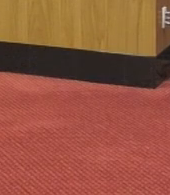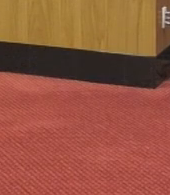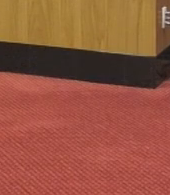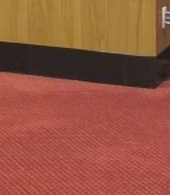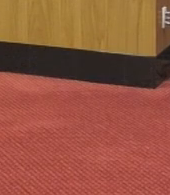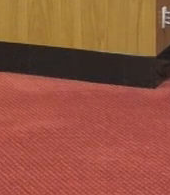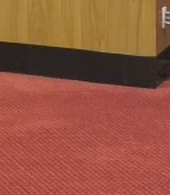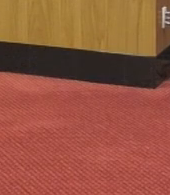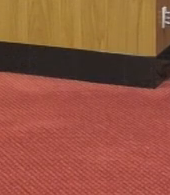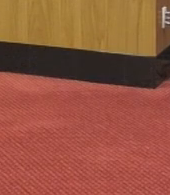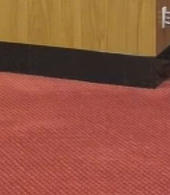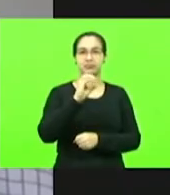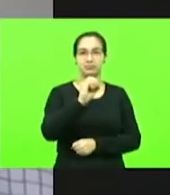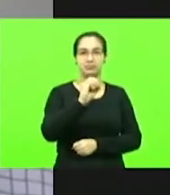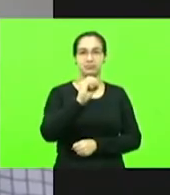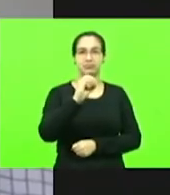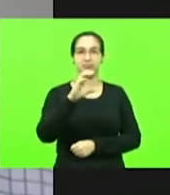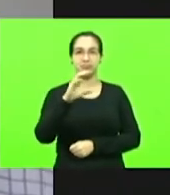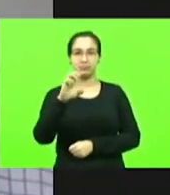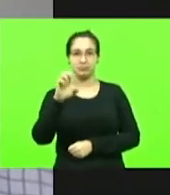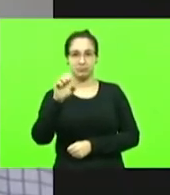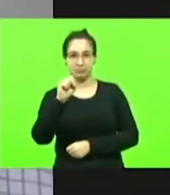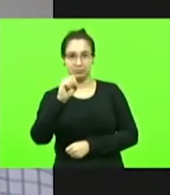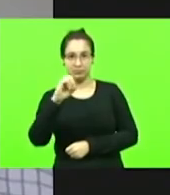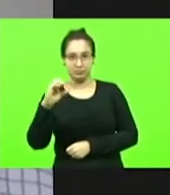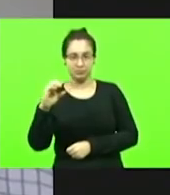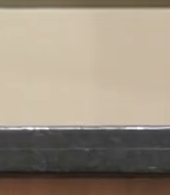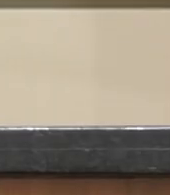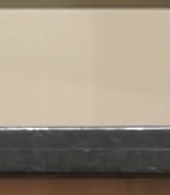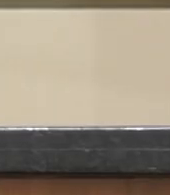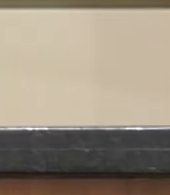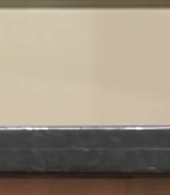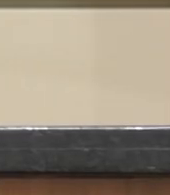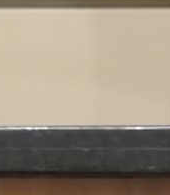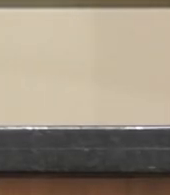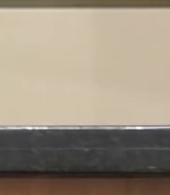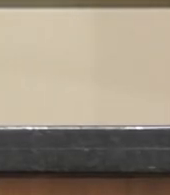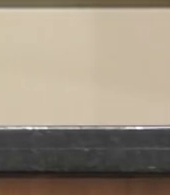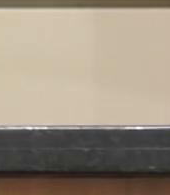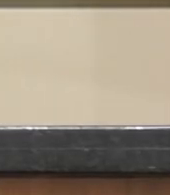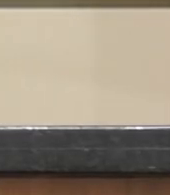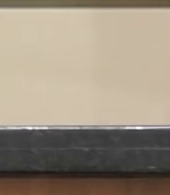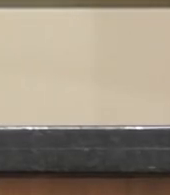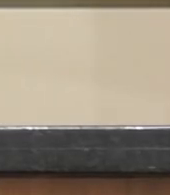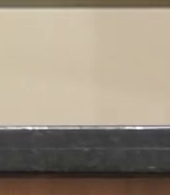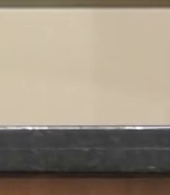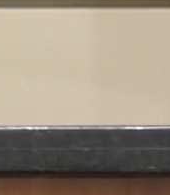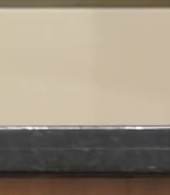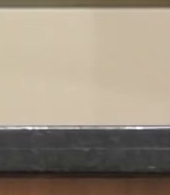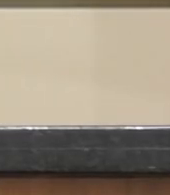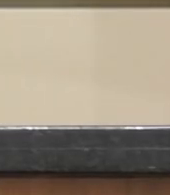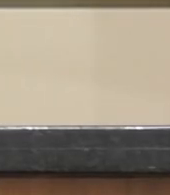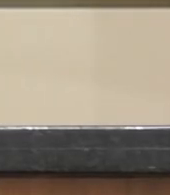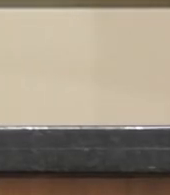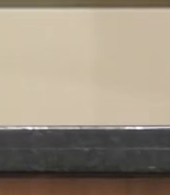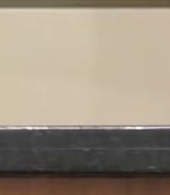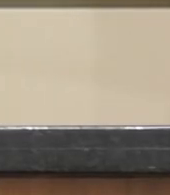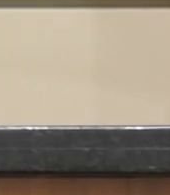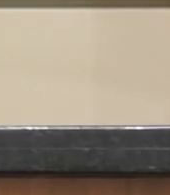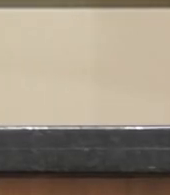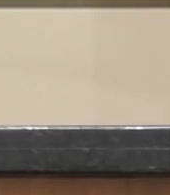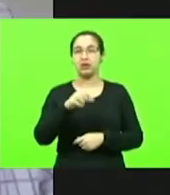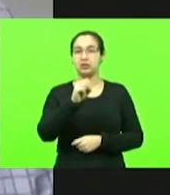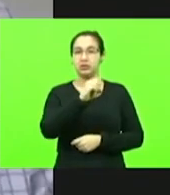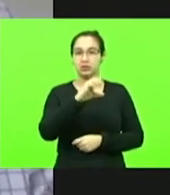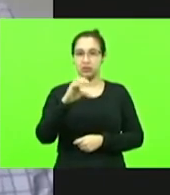Na sessão ordinária, os deputados Moacir Sopelsa e o presidente Mauro de Nadal falaram sobre a importância desse setor para o